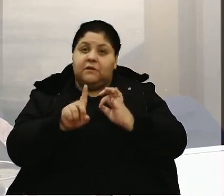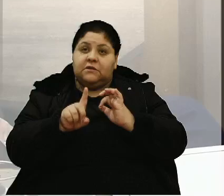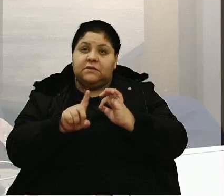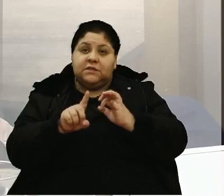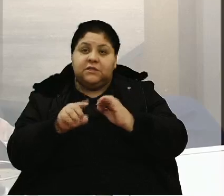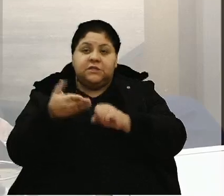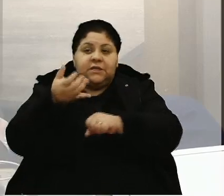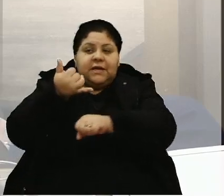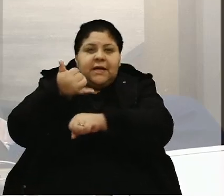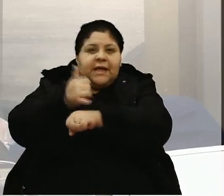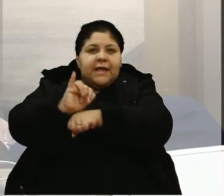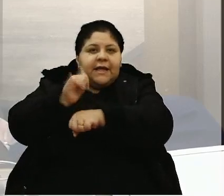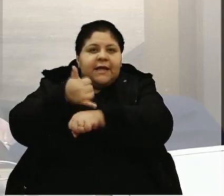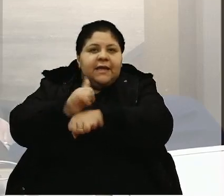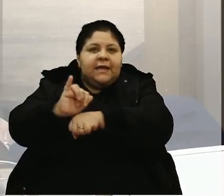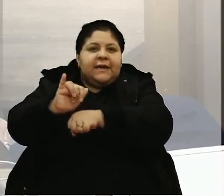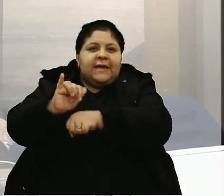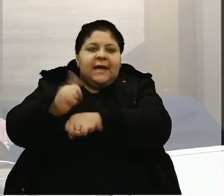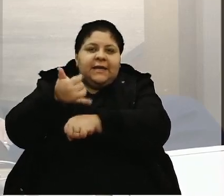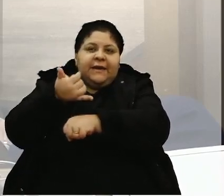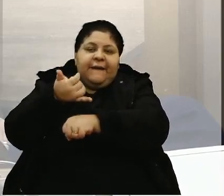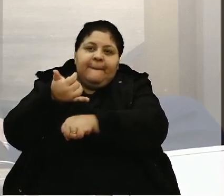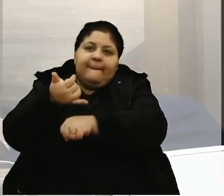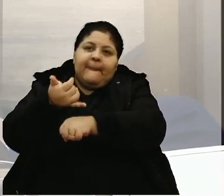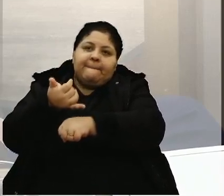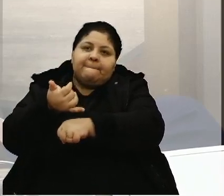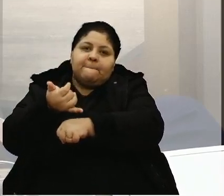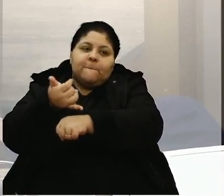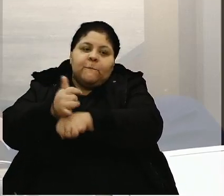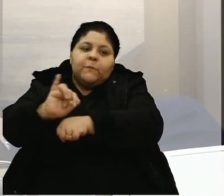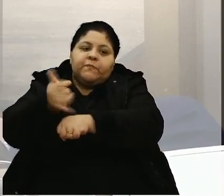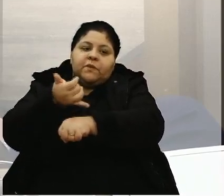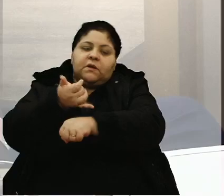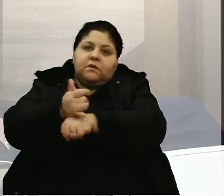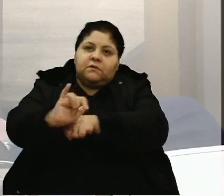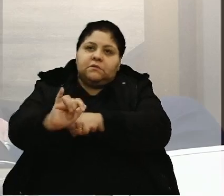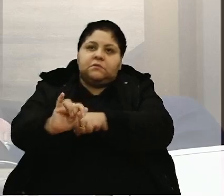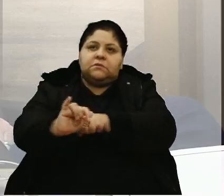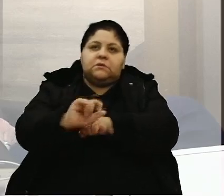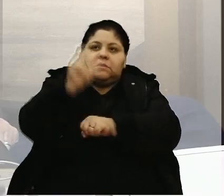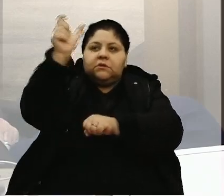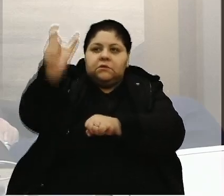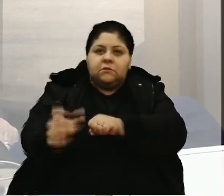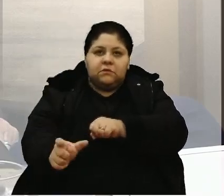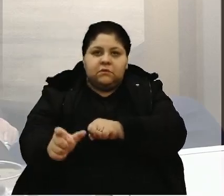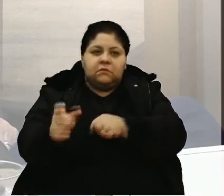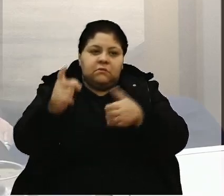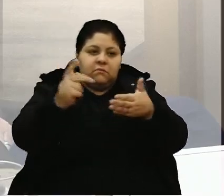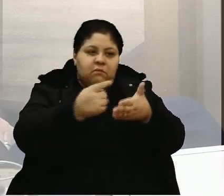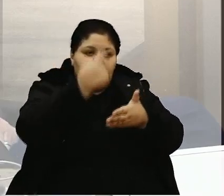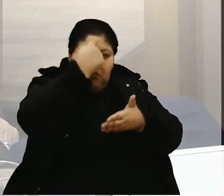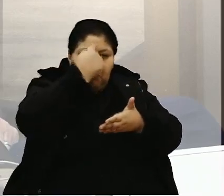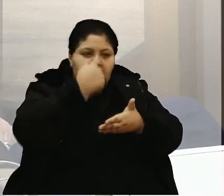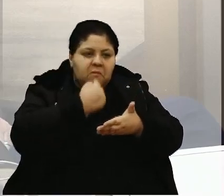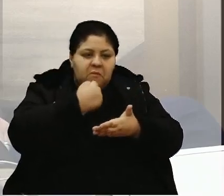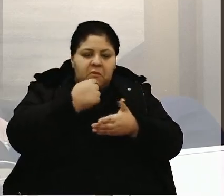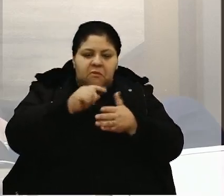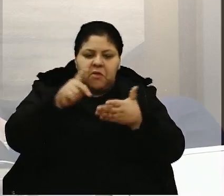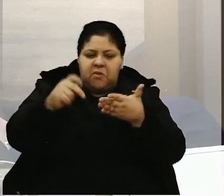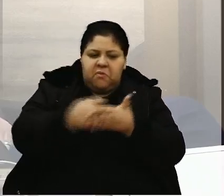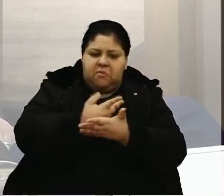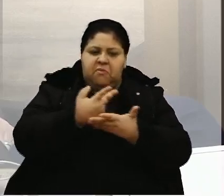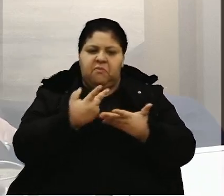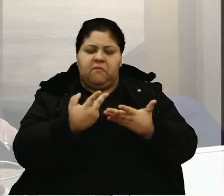por pessoas que querem realmente, de alguma forma, né, manchar a imagem, ou tentar tripudiar, ou